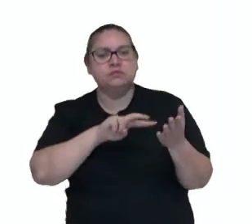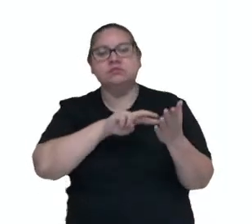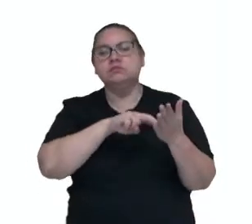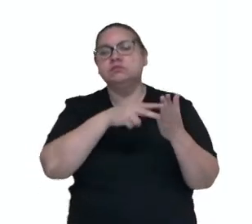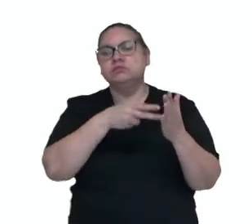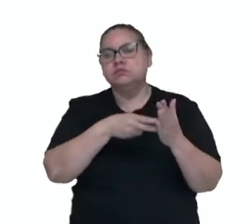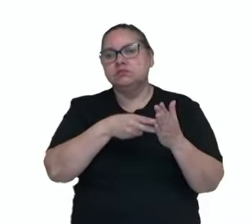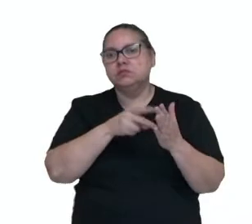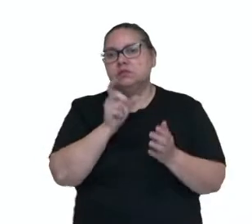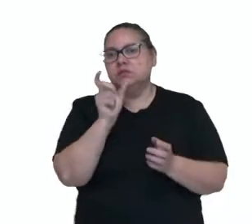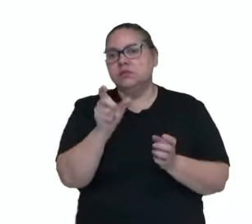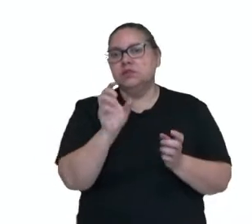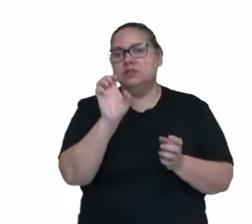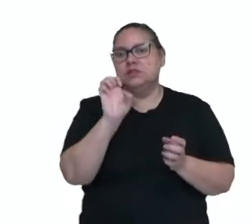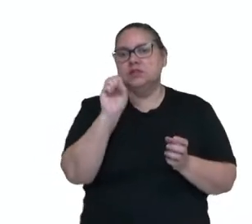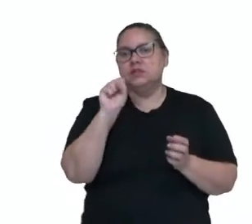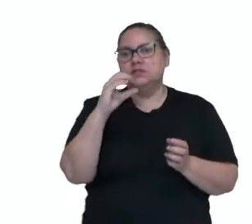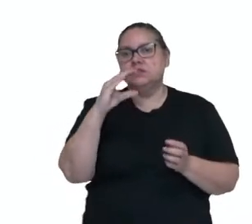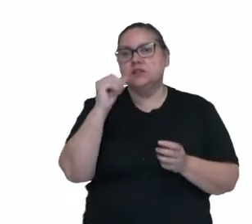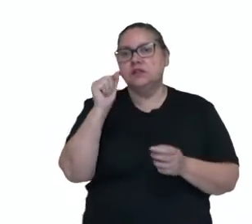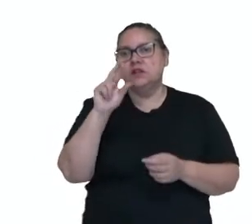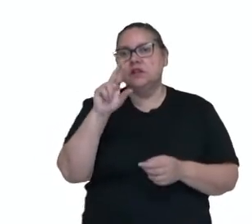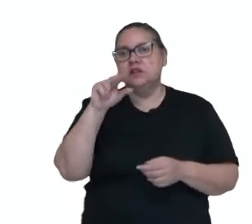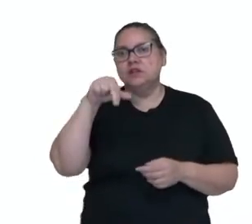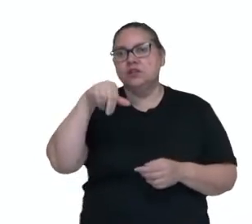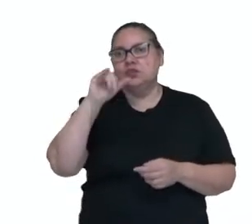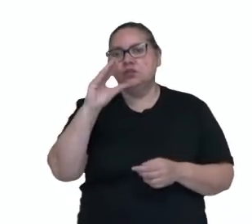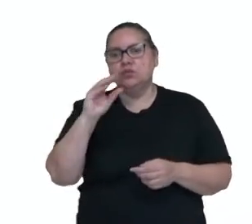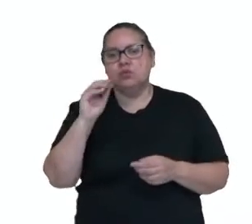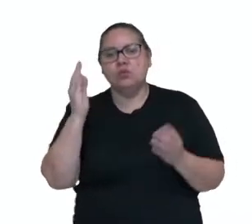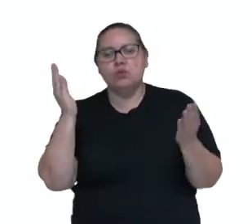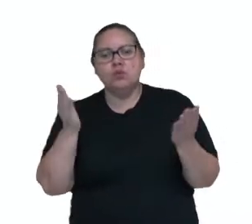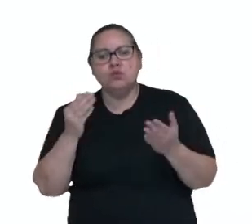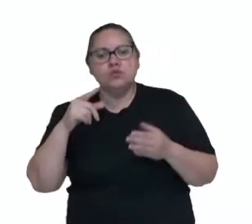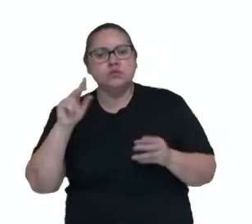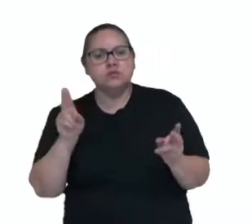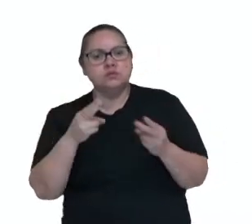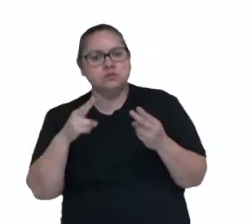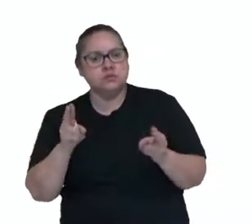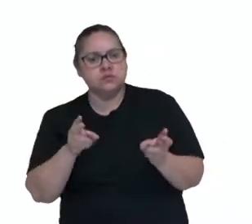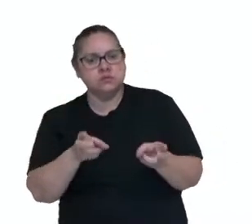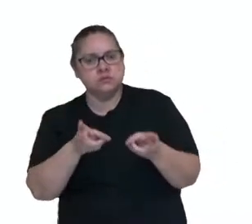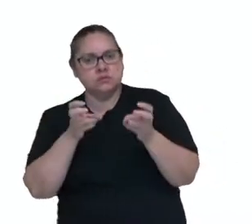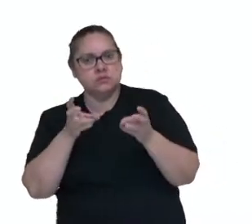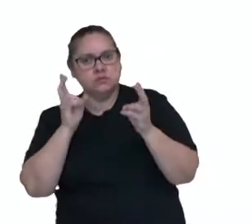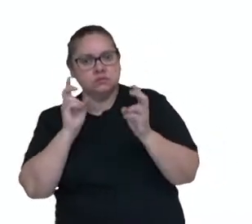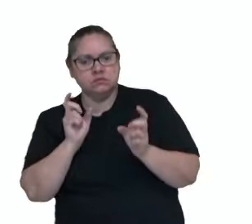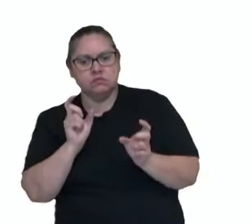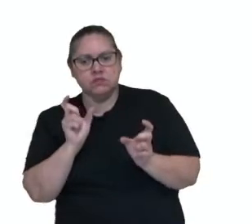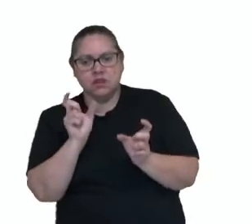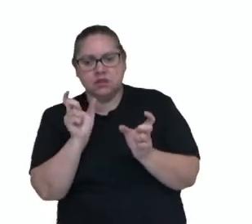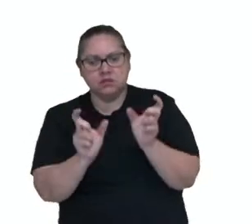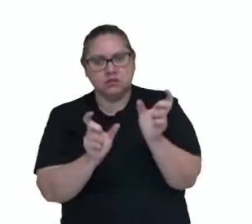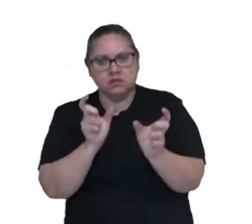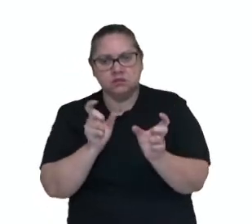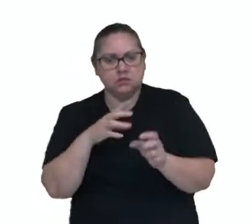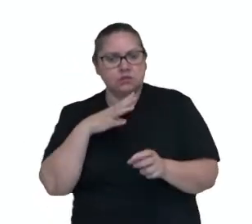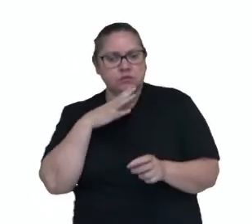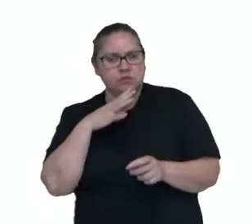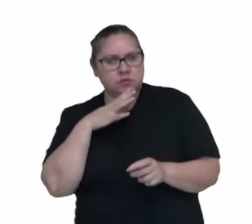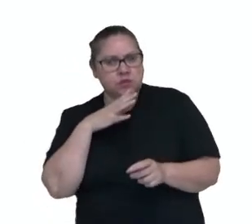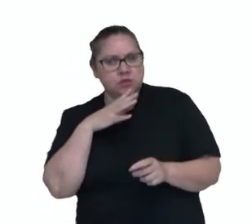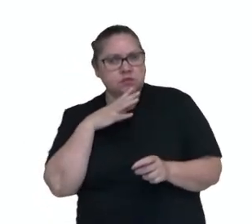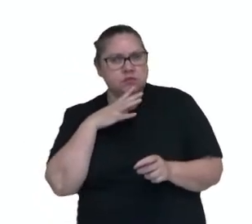palavra escárnio? Nas músicas atuais, é possível perceber essa característica? Você conhece